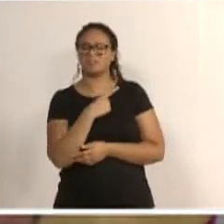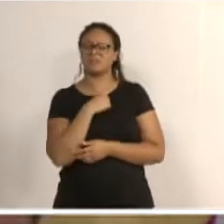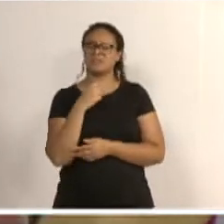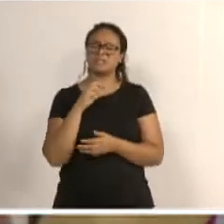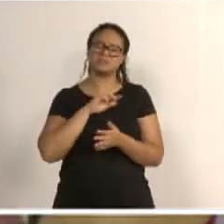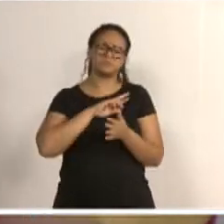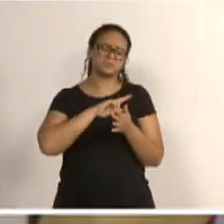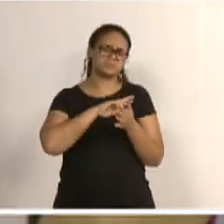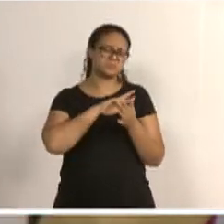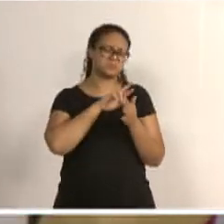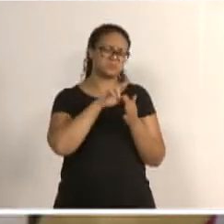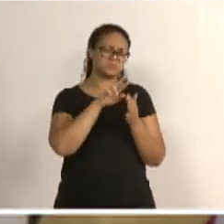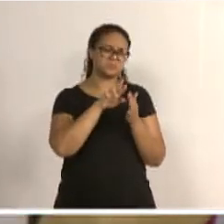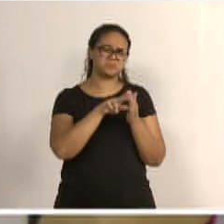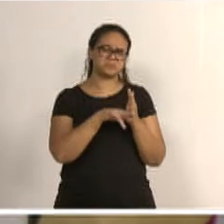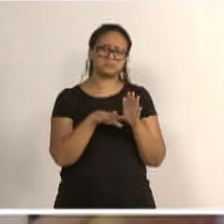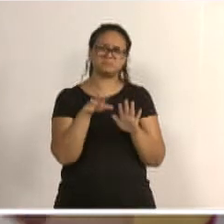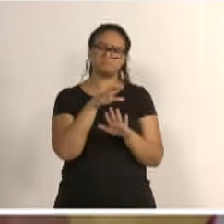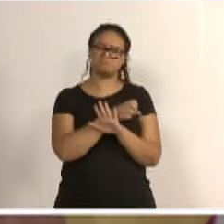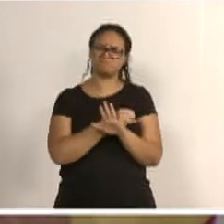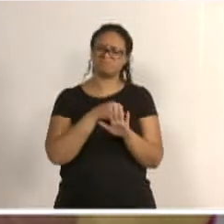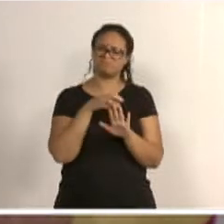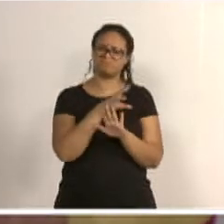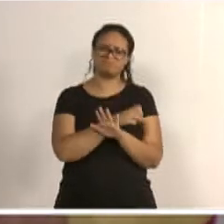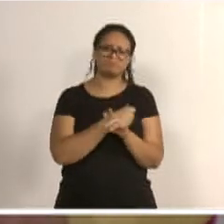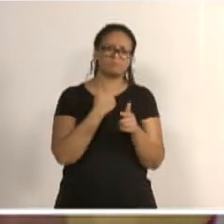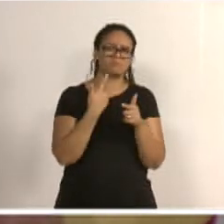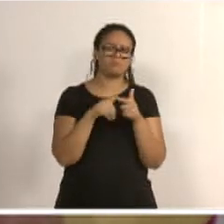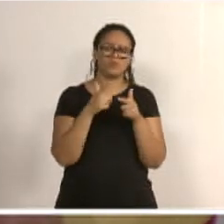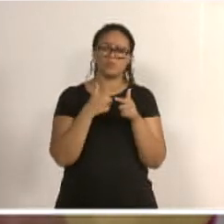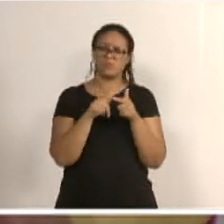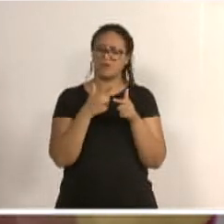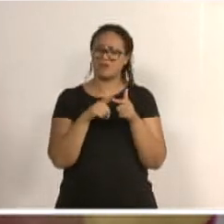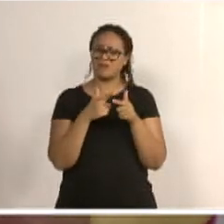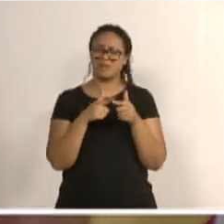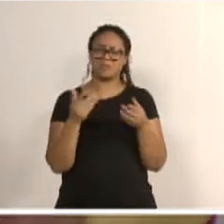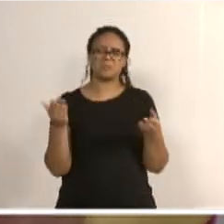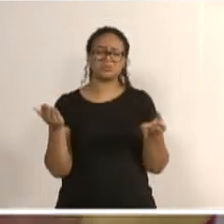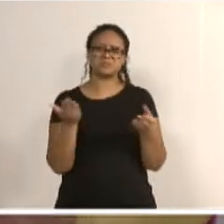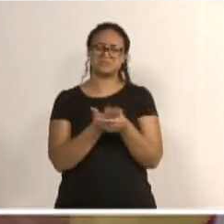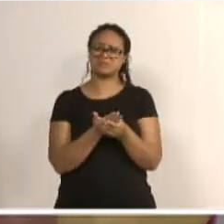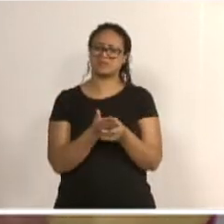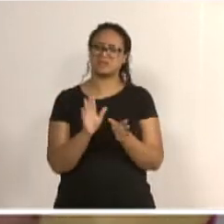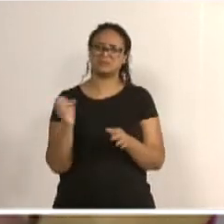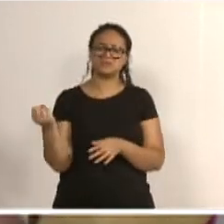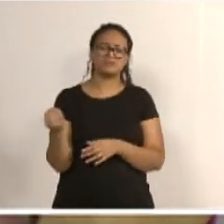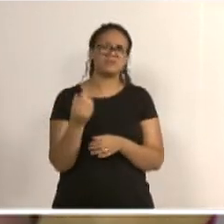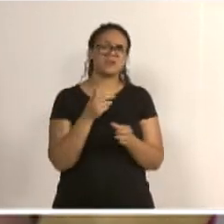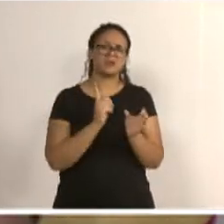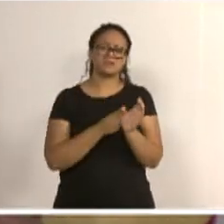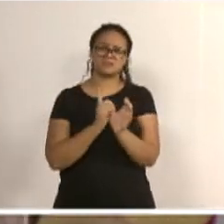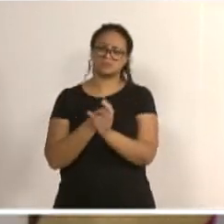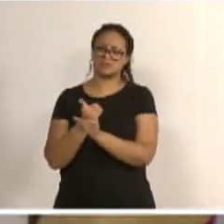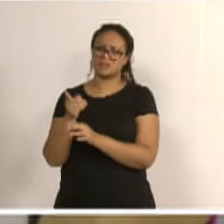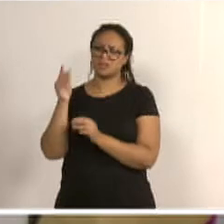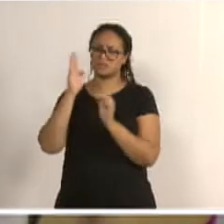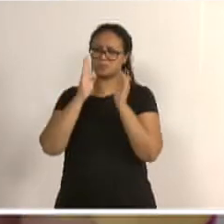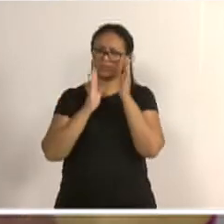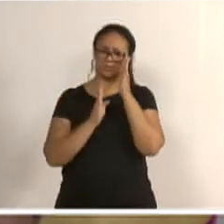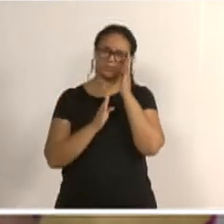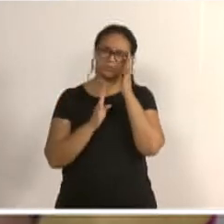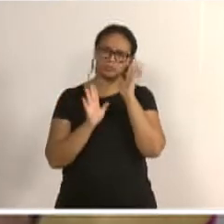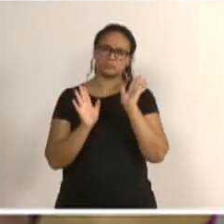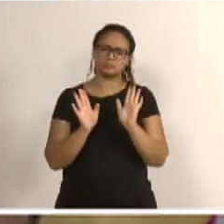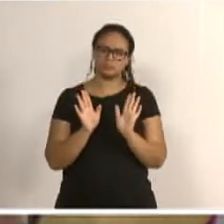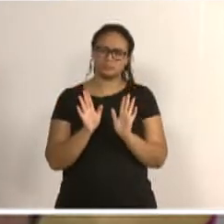de irregularidades, responde processo na justiça em várias cidades no Brasil. Né? Esse é só fazer um